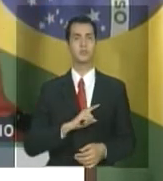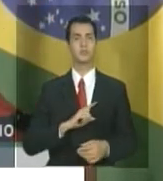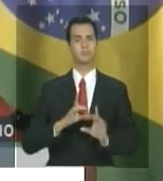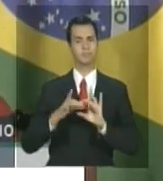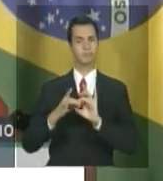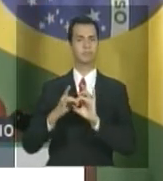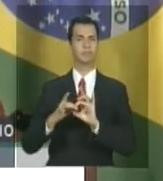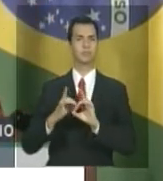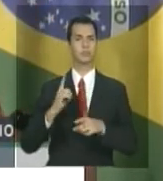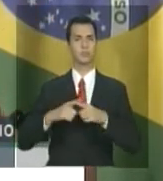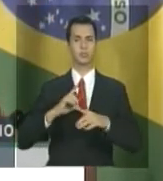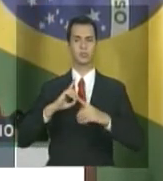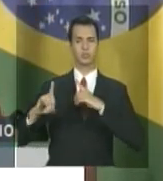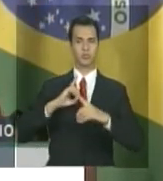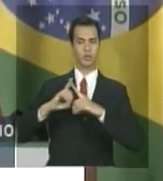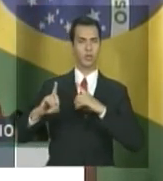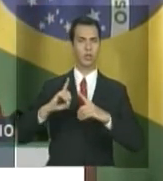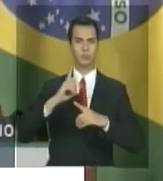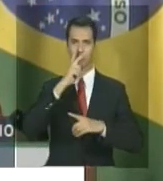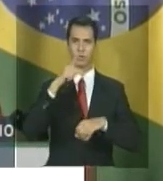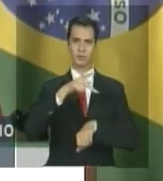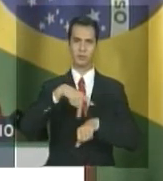entre nações iguais.